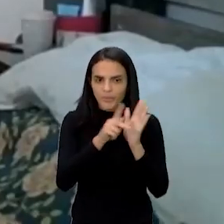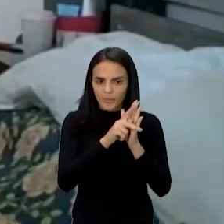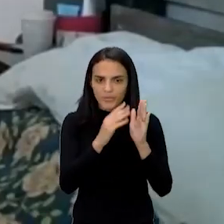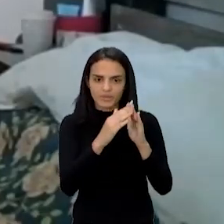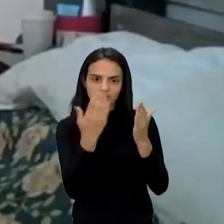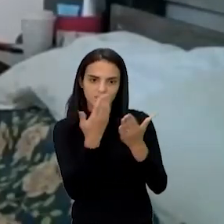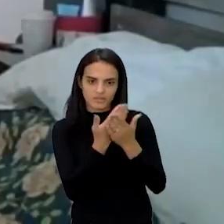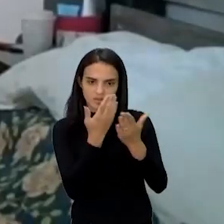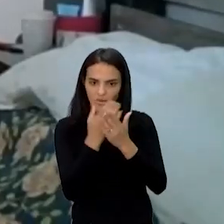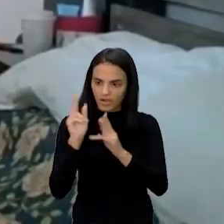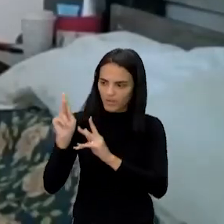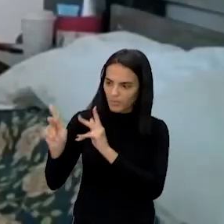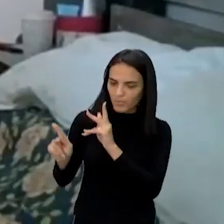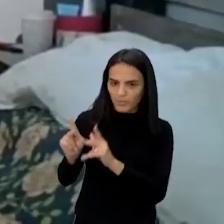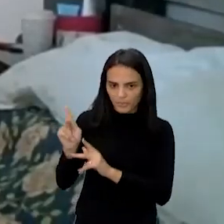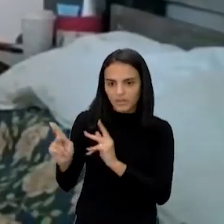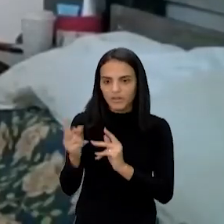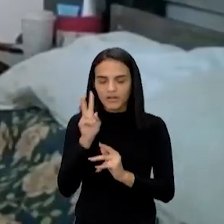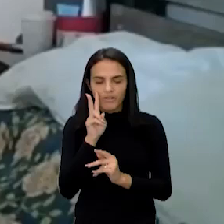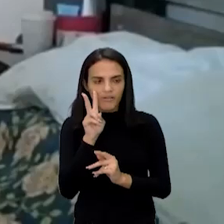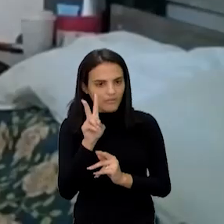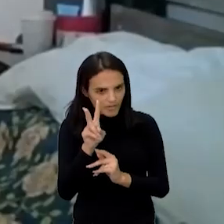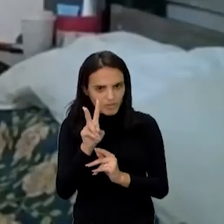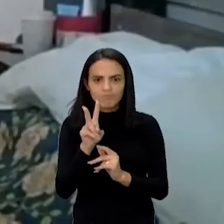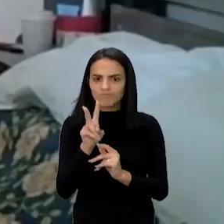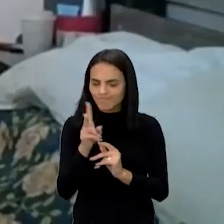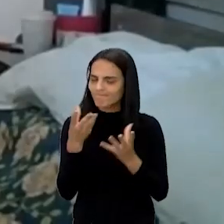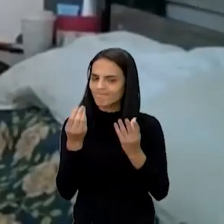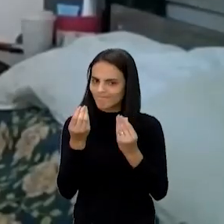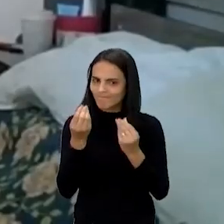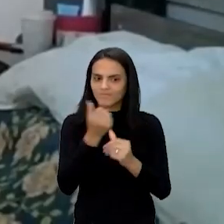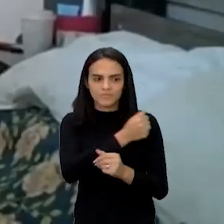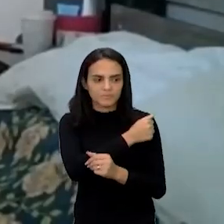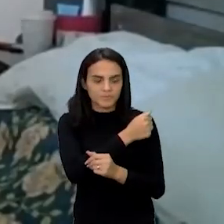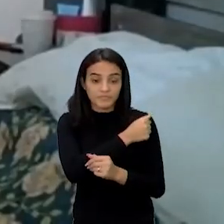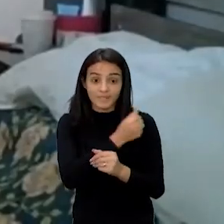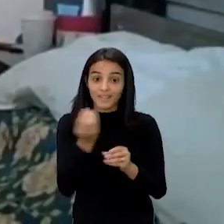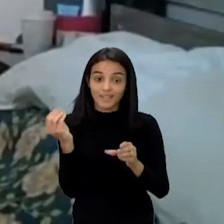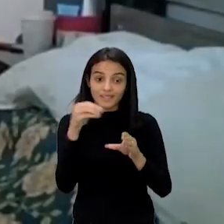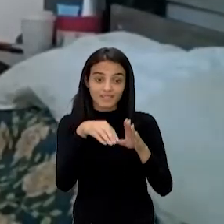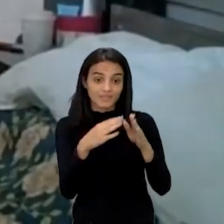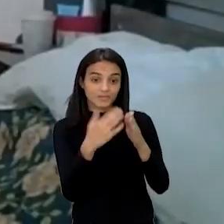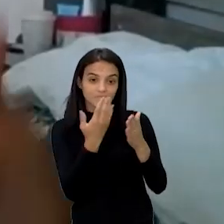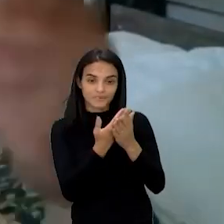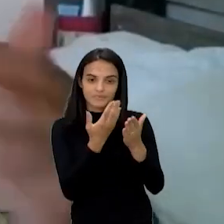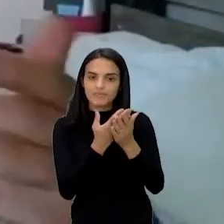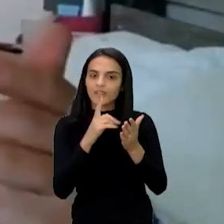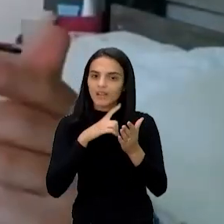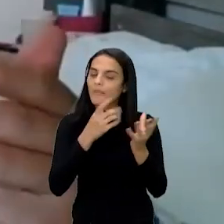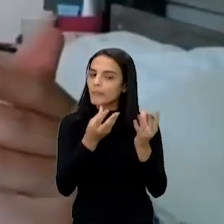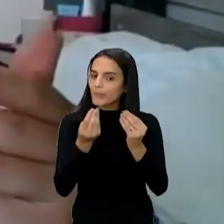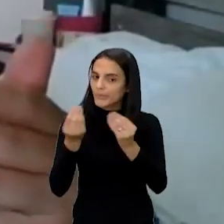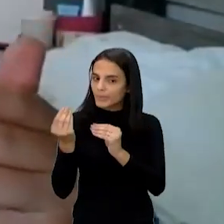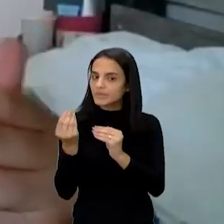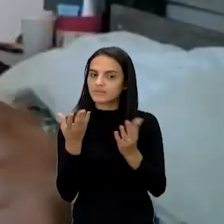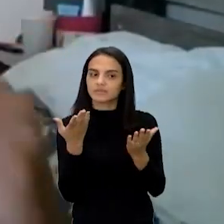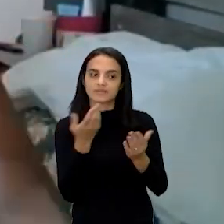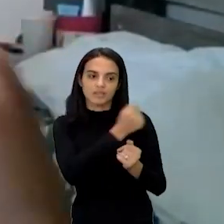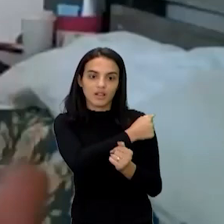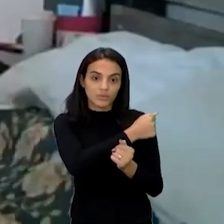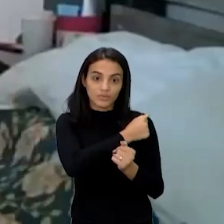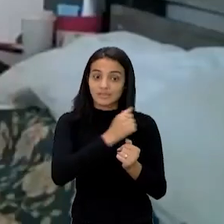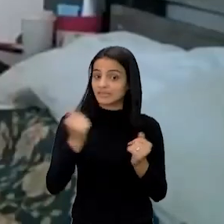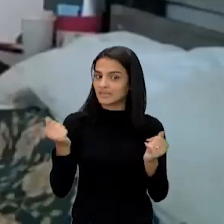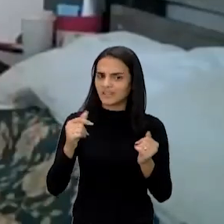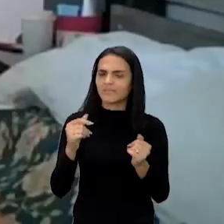quantos alunos ali são excepcionais. E nessa escola, nessa instituição onde eu trabalho, tem muitos alunos que vieram de escola pública e